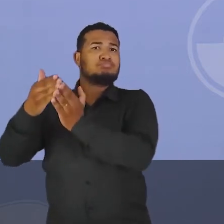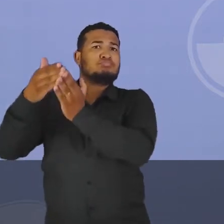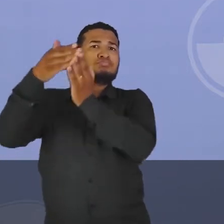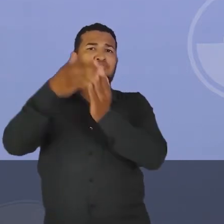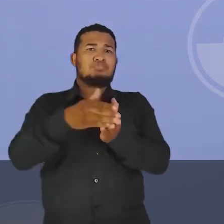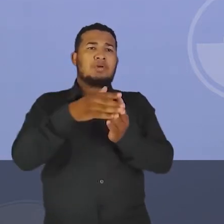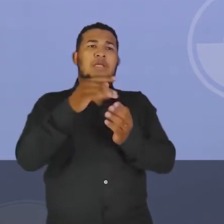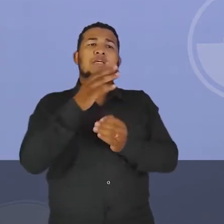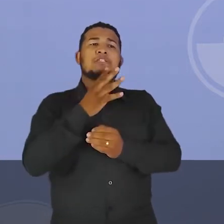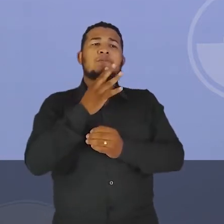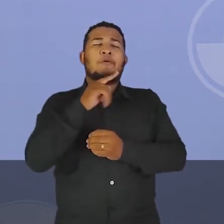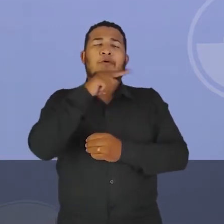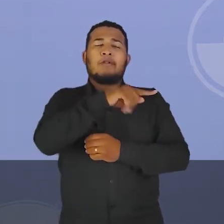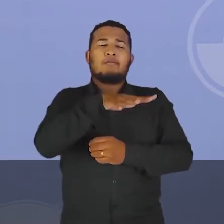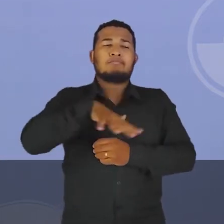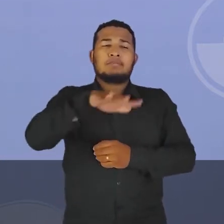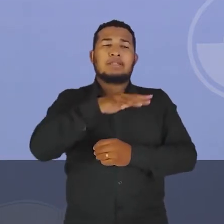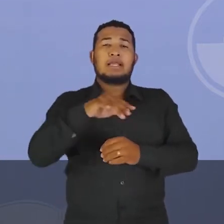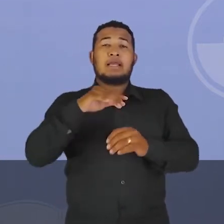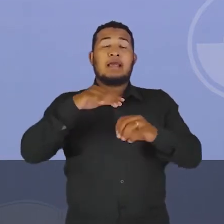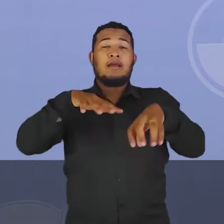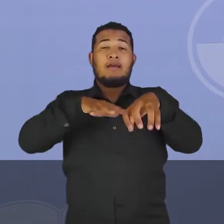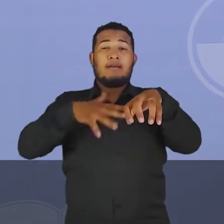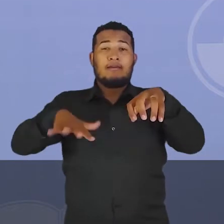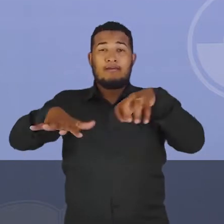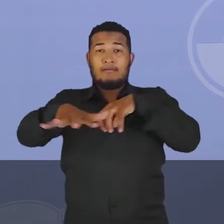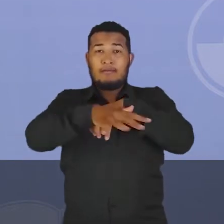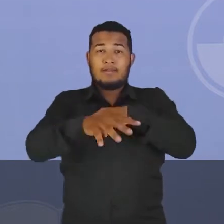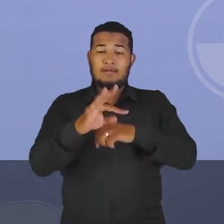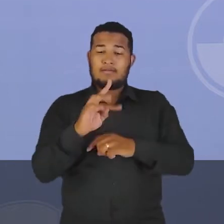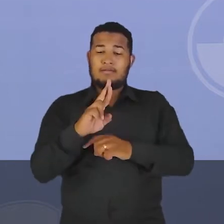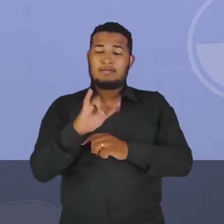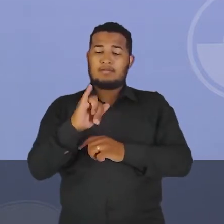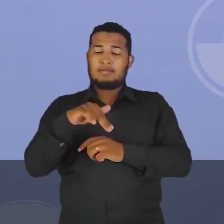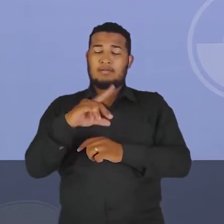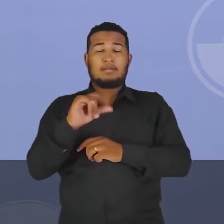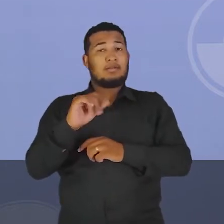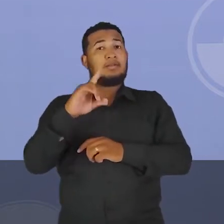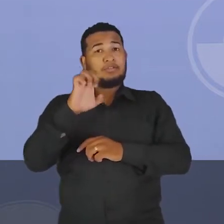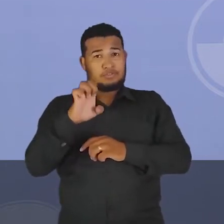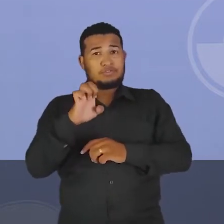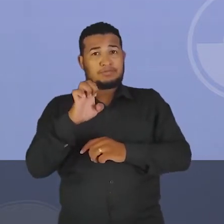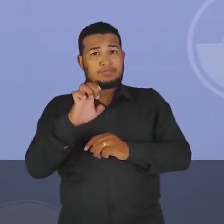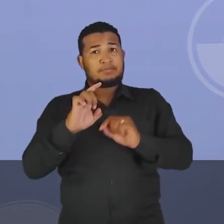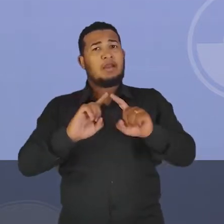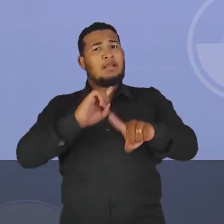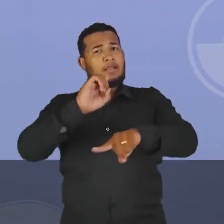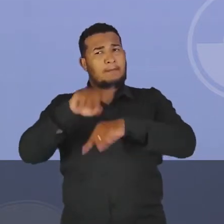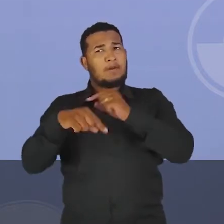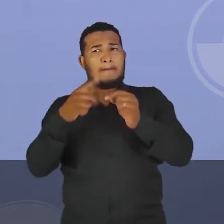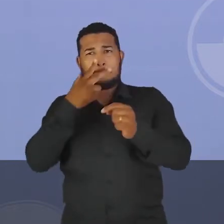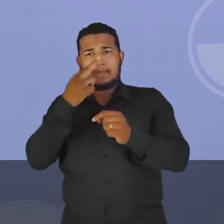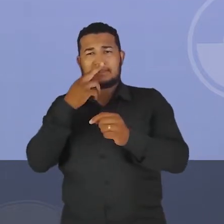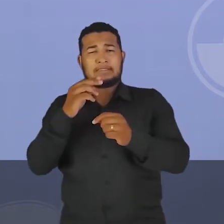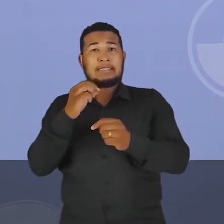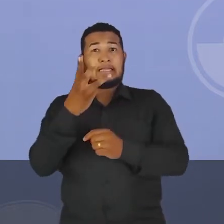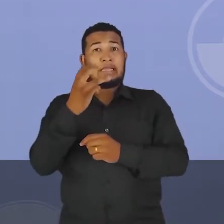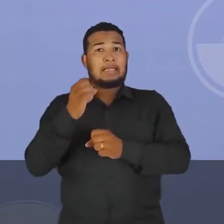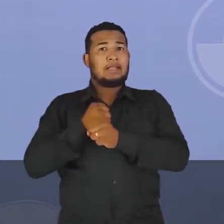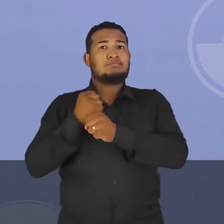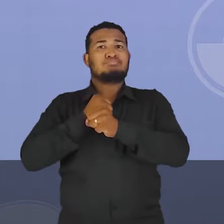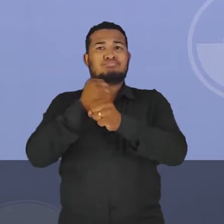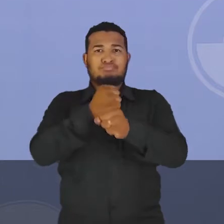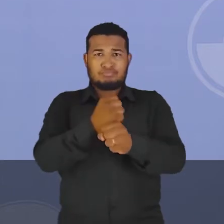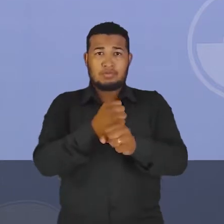da Trindade, a 1.140 quilômetros da costa do Espírito Santo. E durante as 3 primeiras décadas do